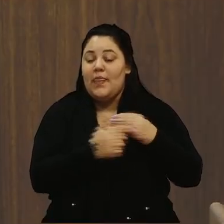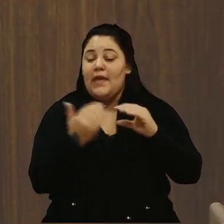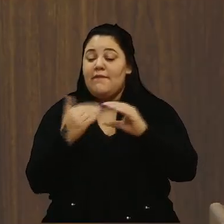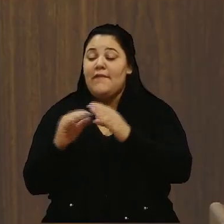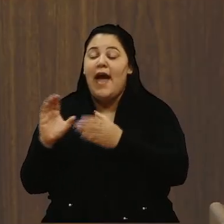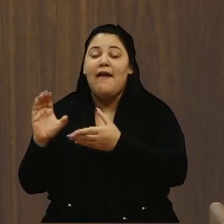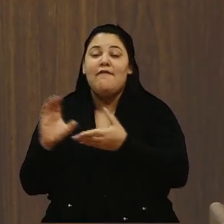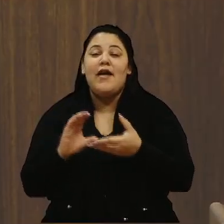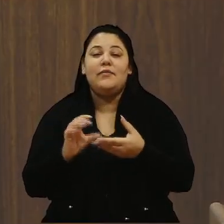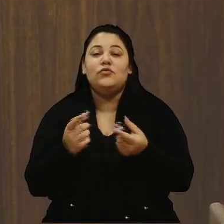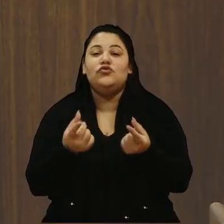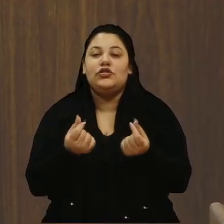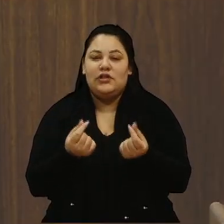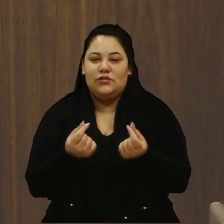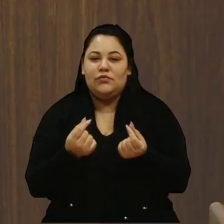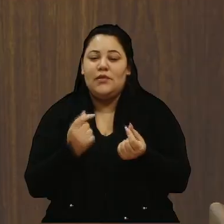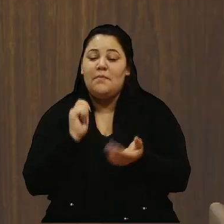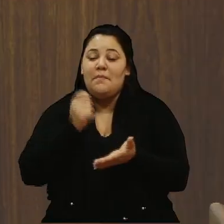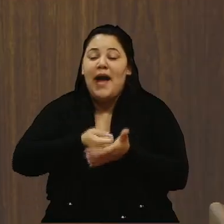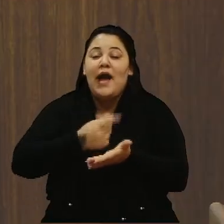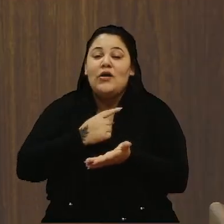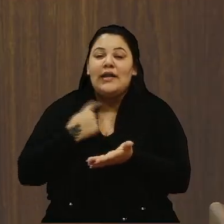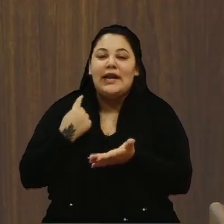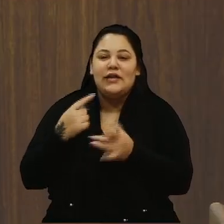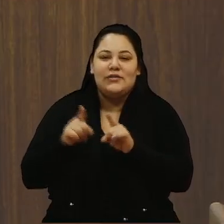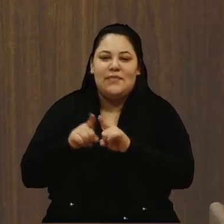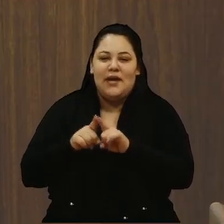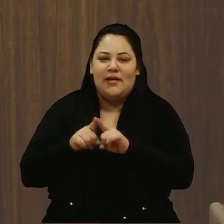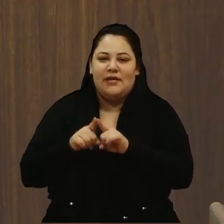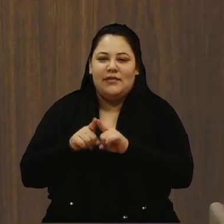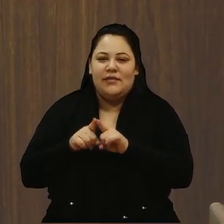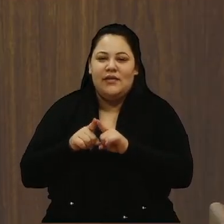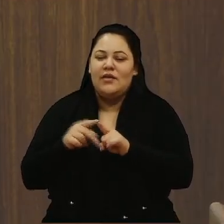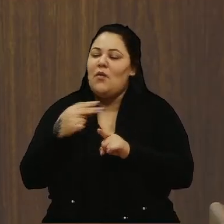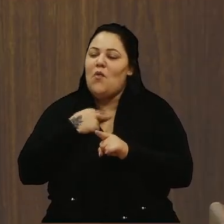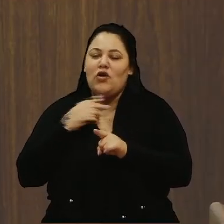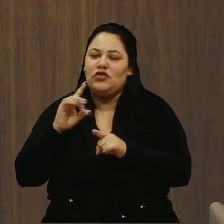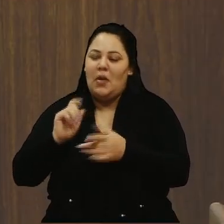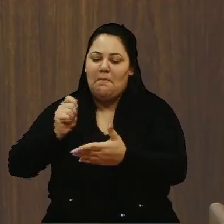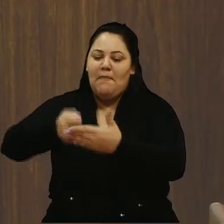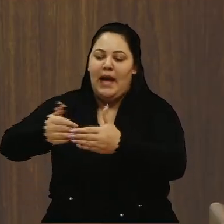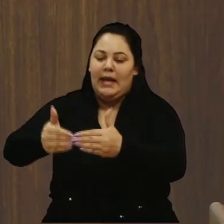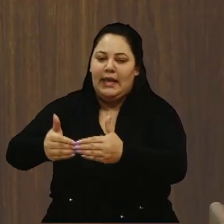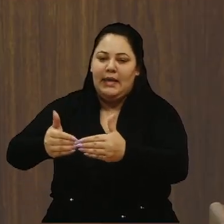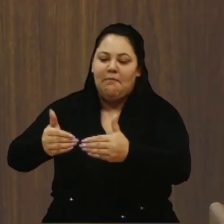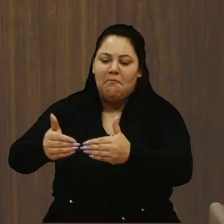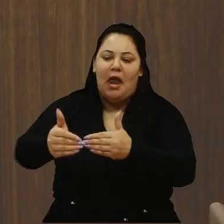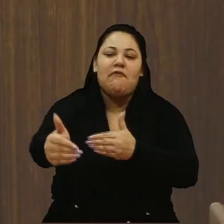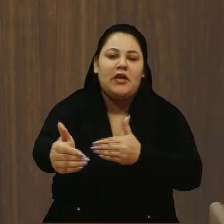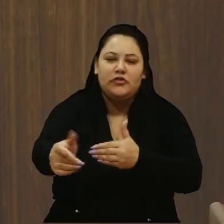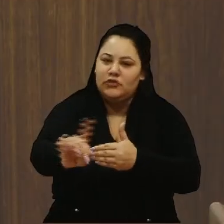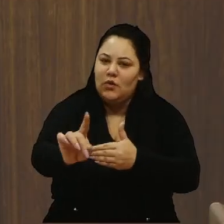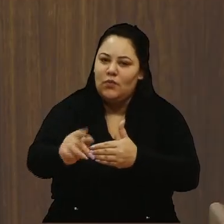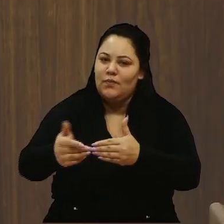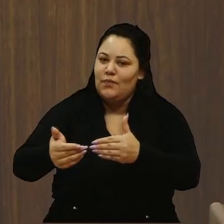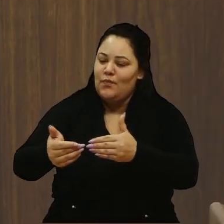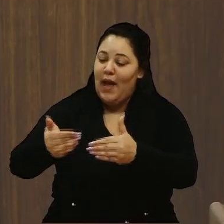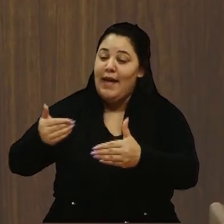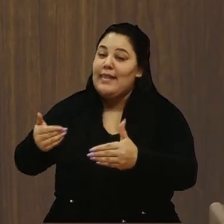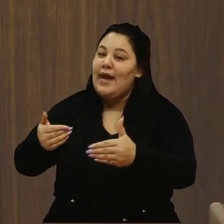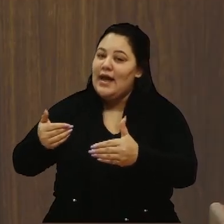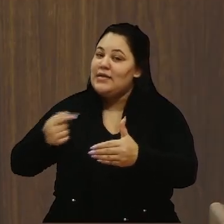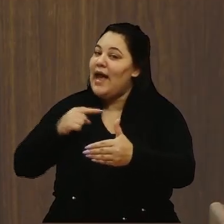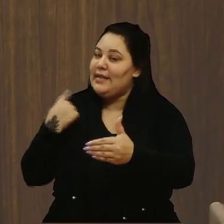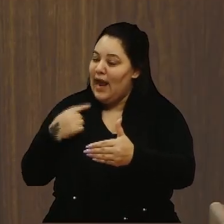tem que refazer, né? Não dá para só pagar daqui para frente. Então, me somo, né, à sua